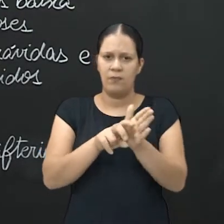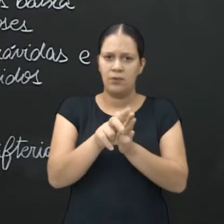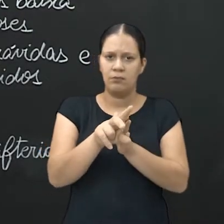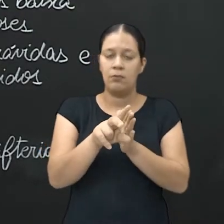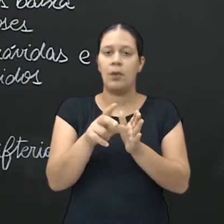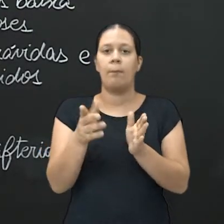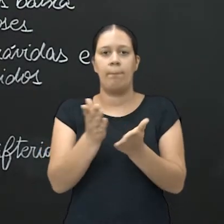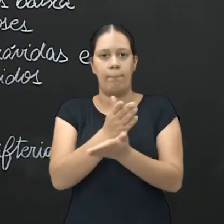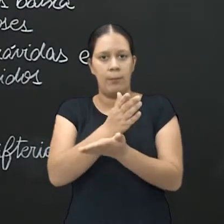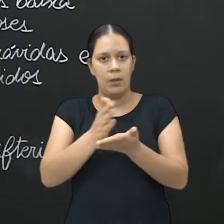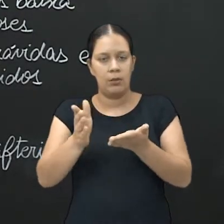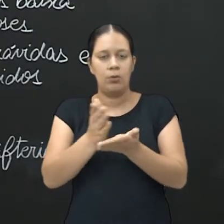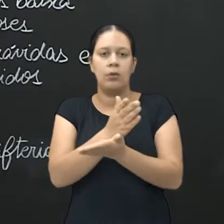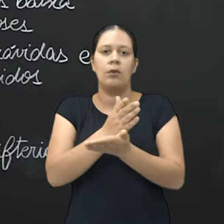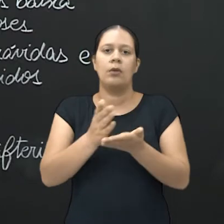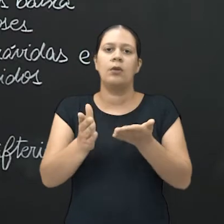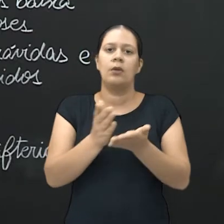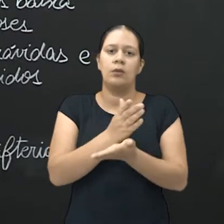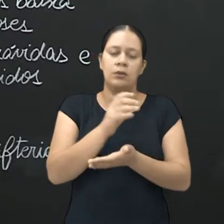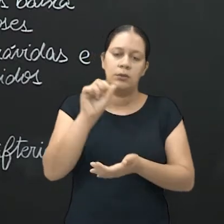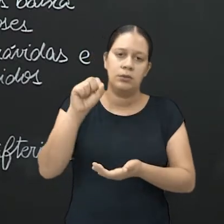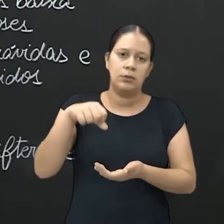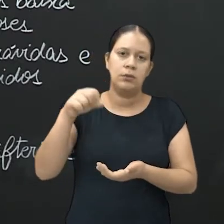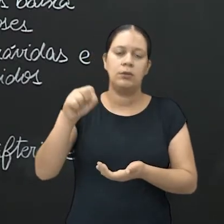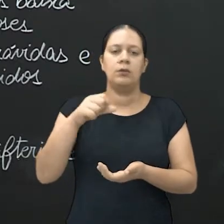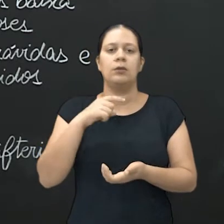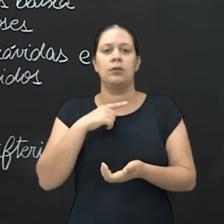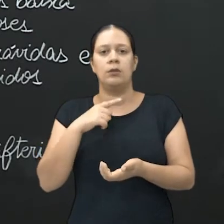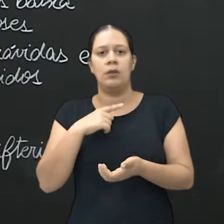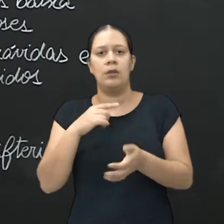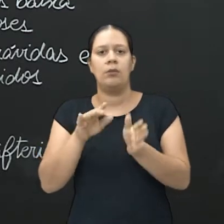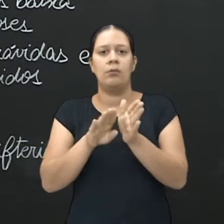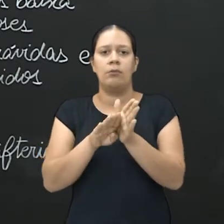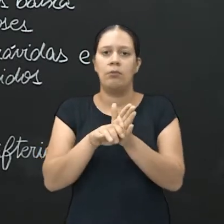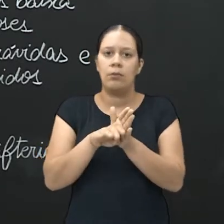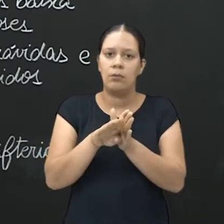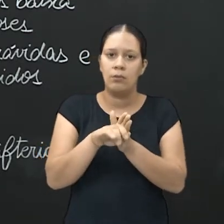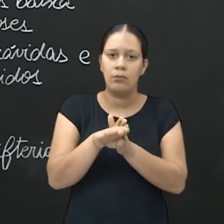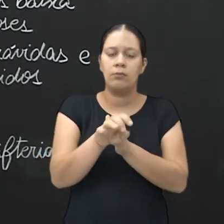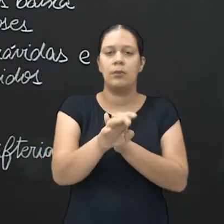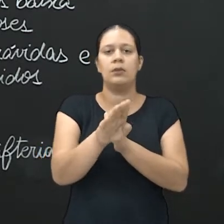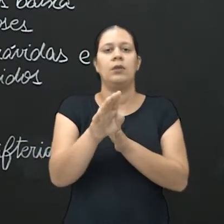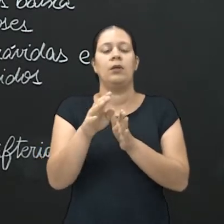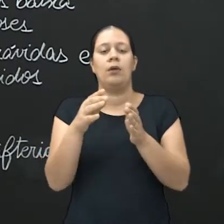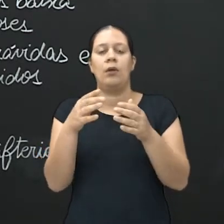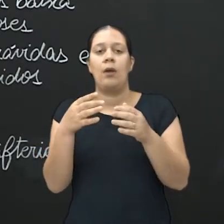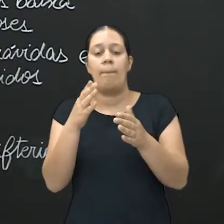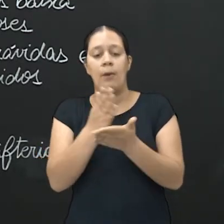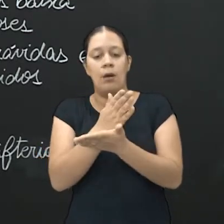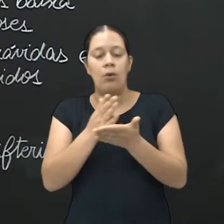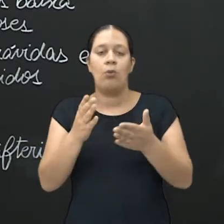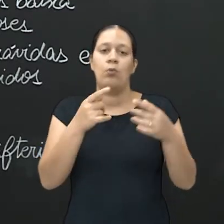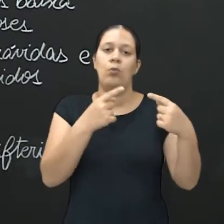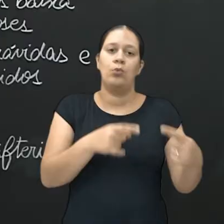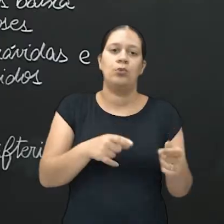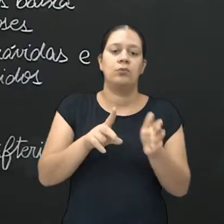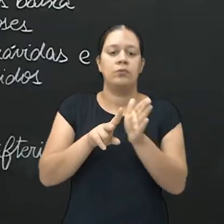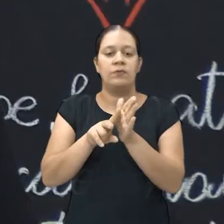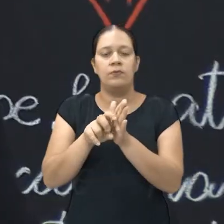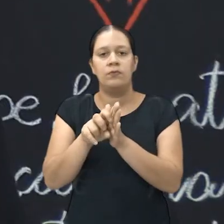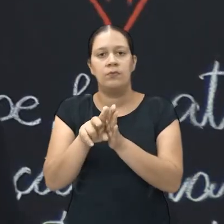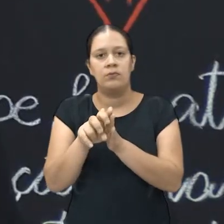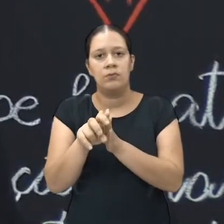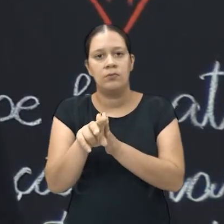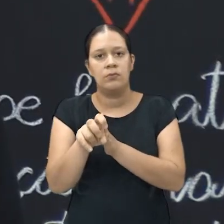delas sim. Existem vacinas contra bactérias, porém a maioria são contra vírus. Quem são os vírus? Vírus